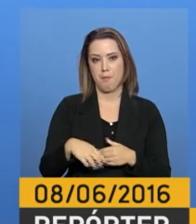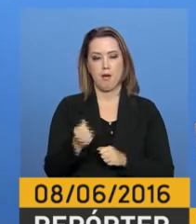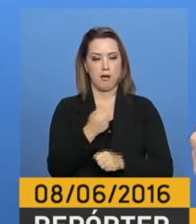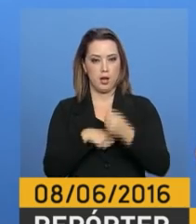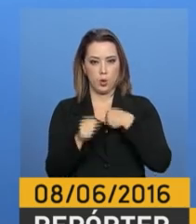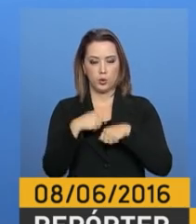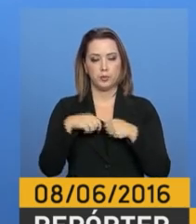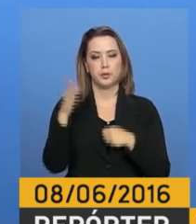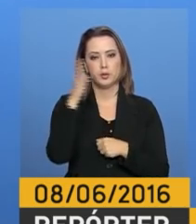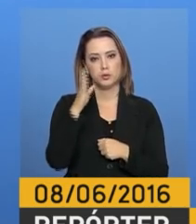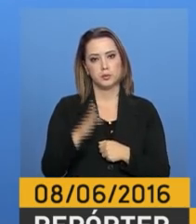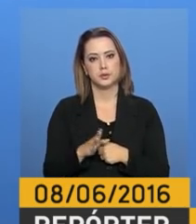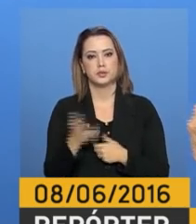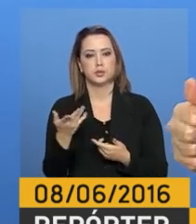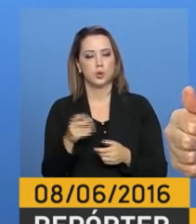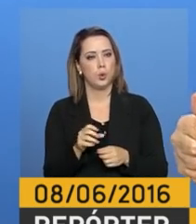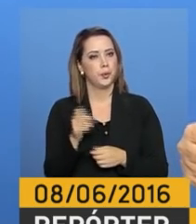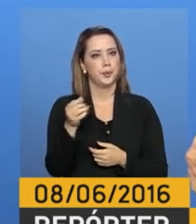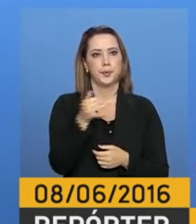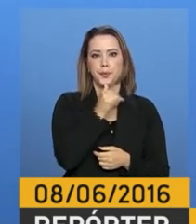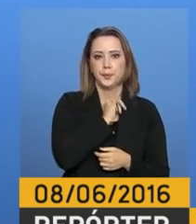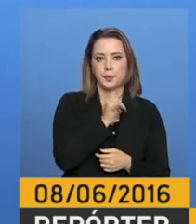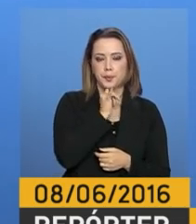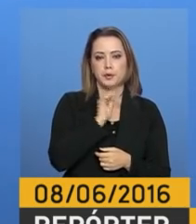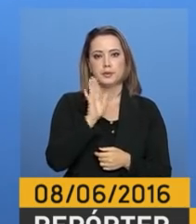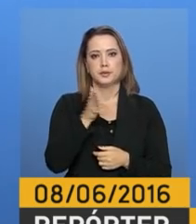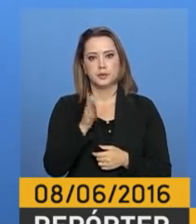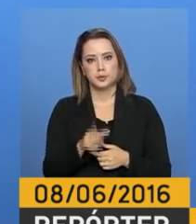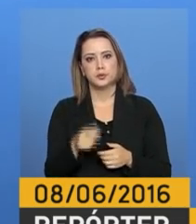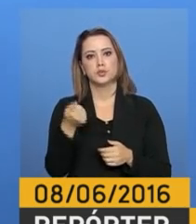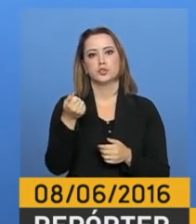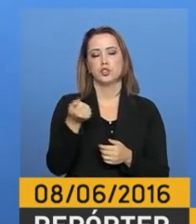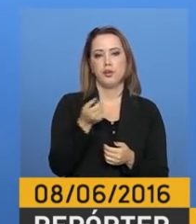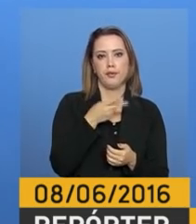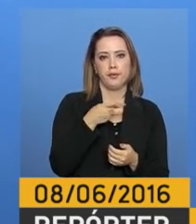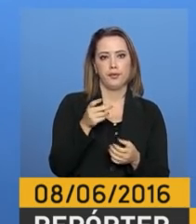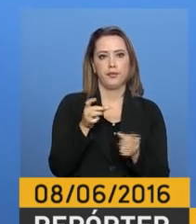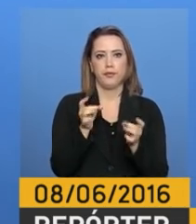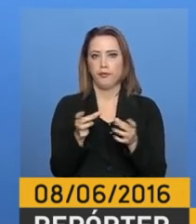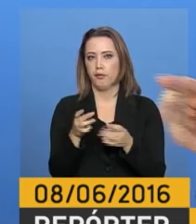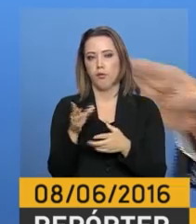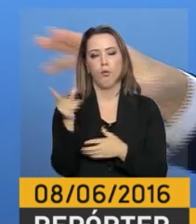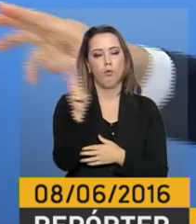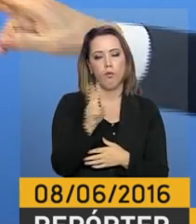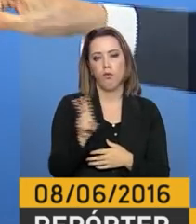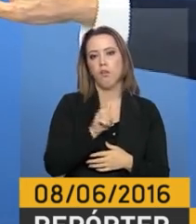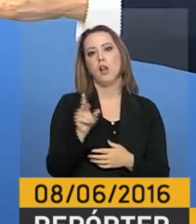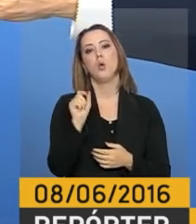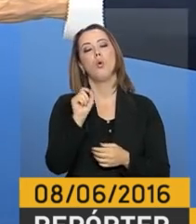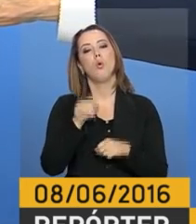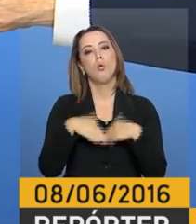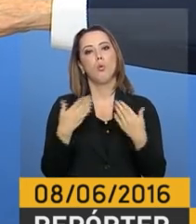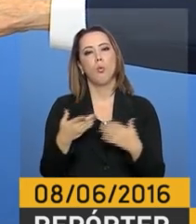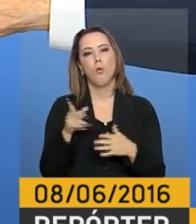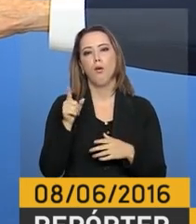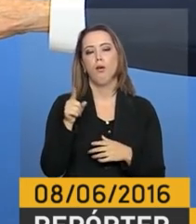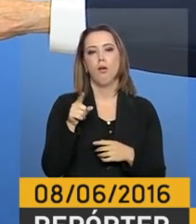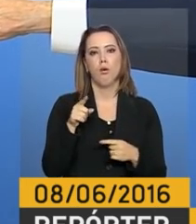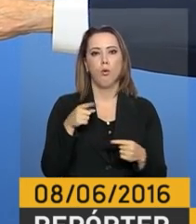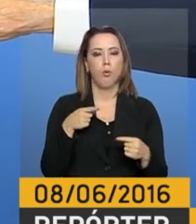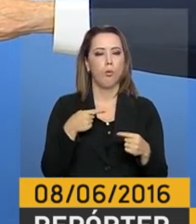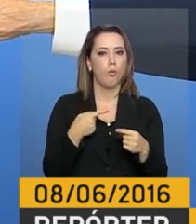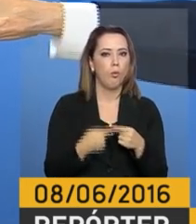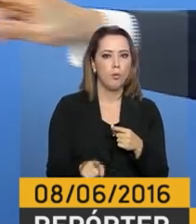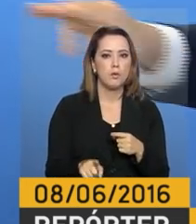intervenções em pressos como verificamos sejam eh intervenções eh